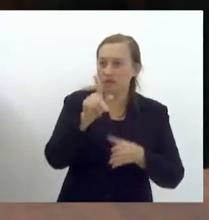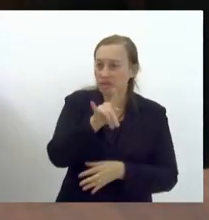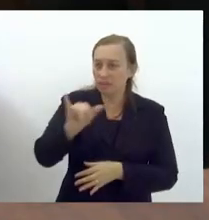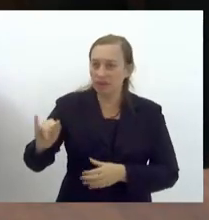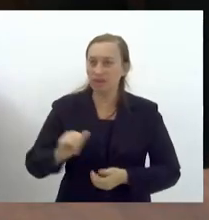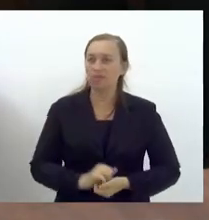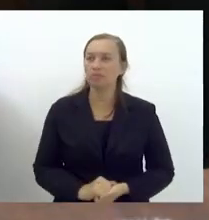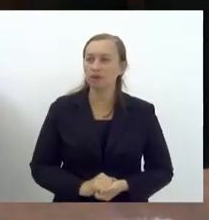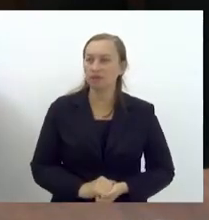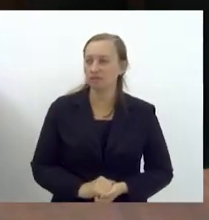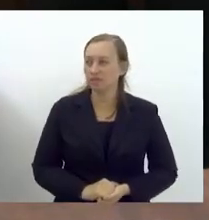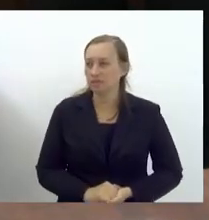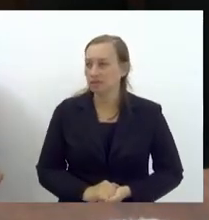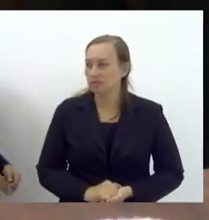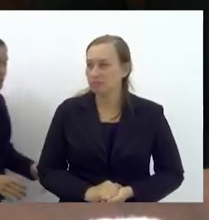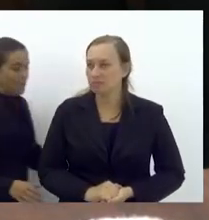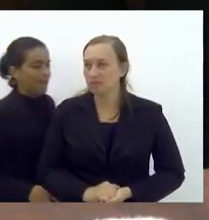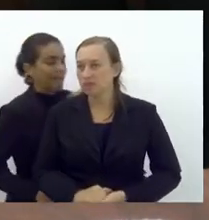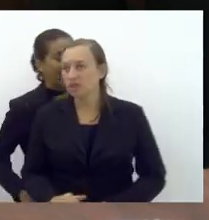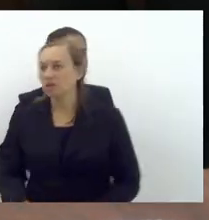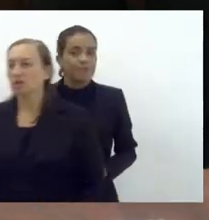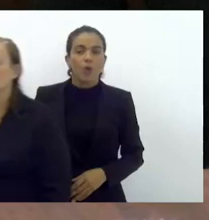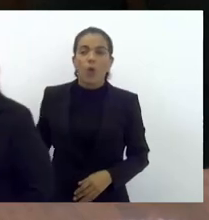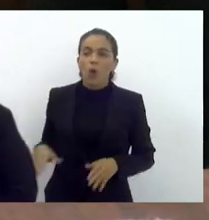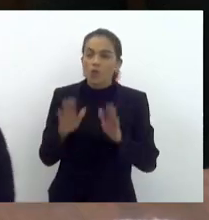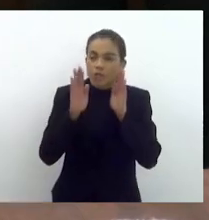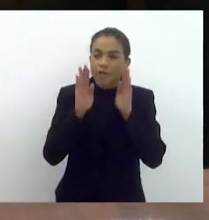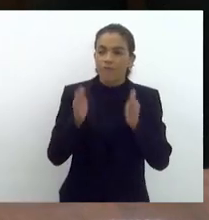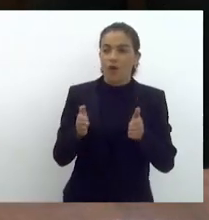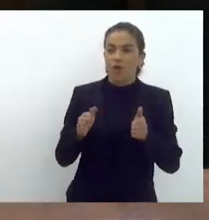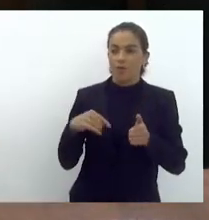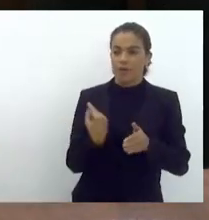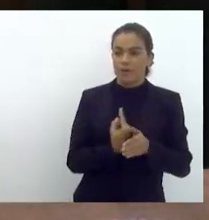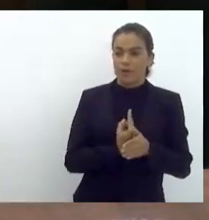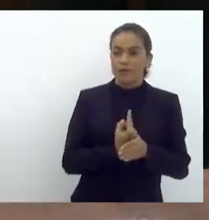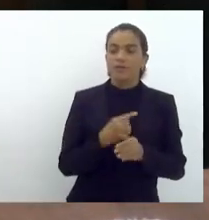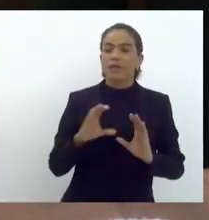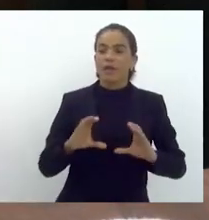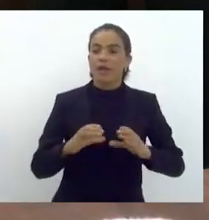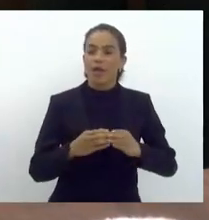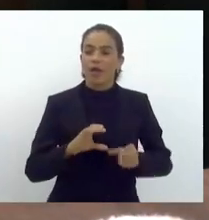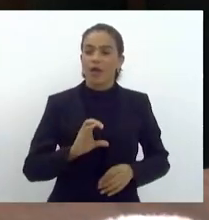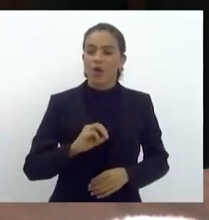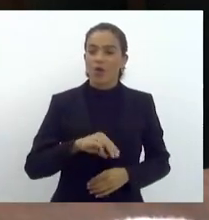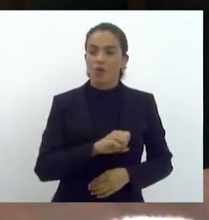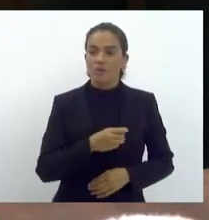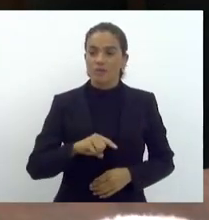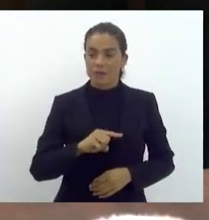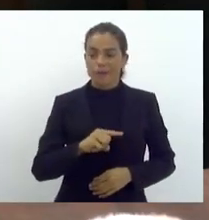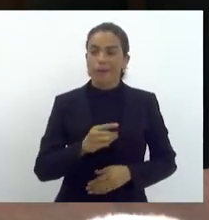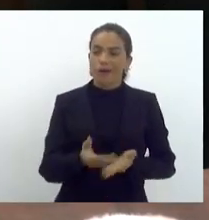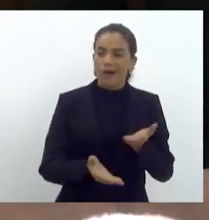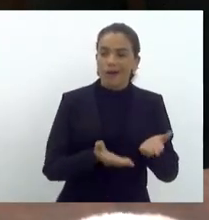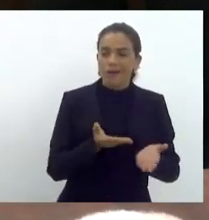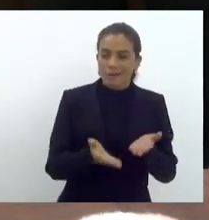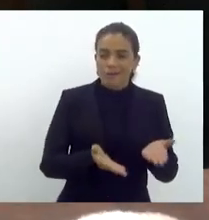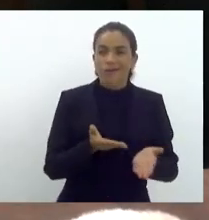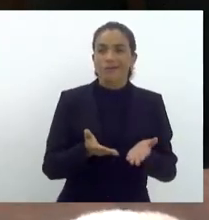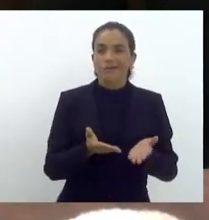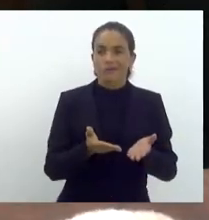trazendo uma questão que hoje é Central para nós né que a comissão atendeu é